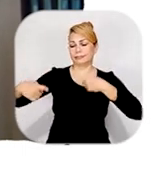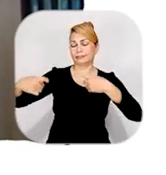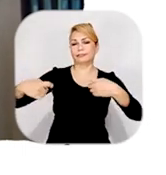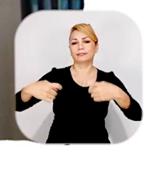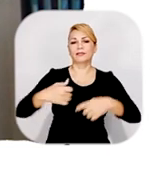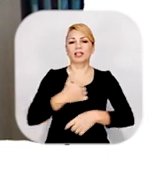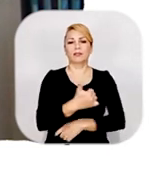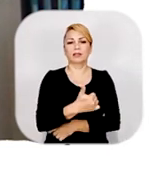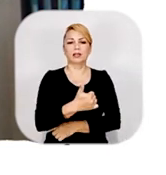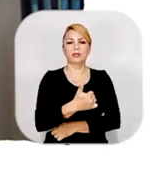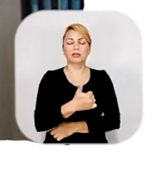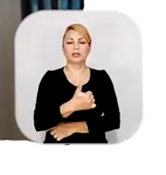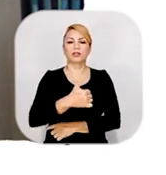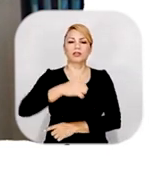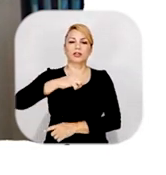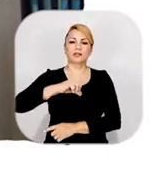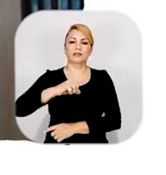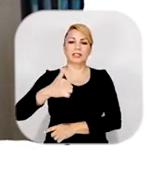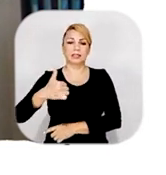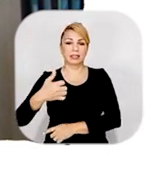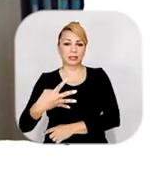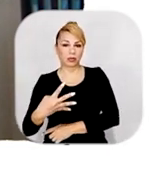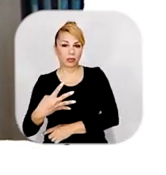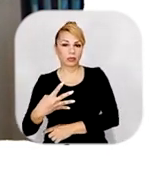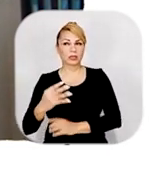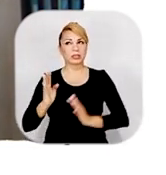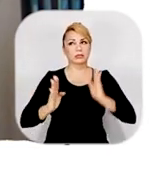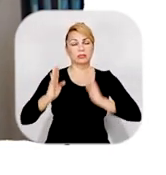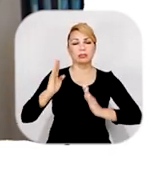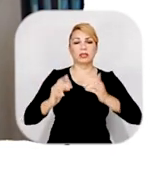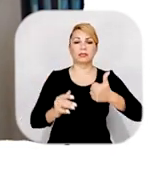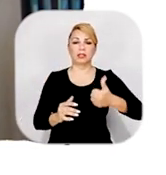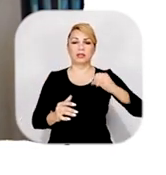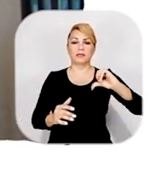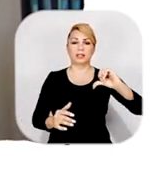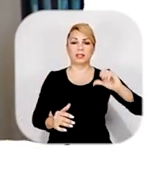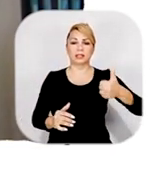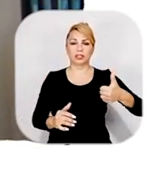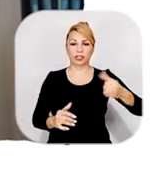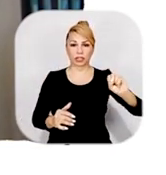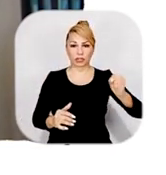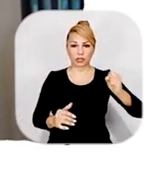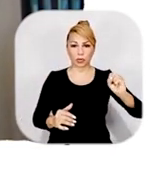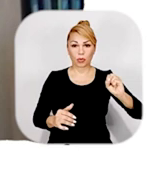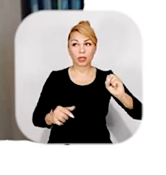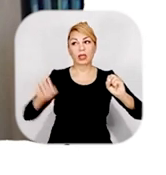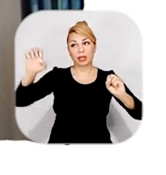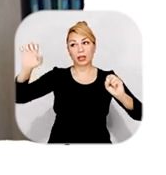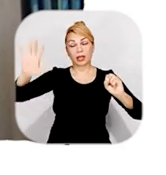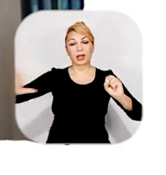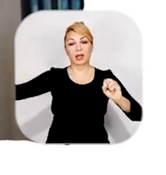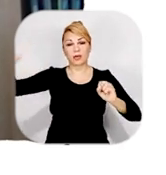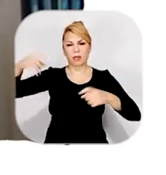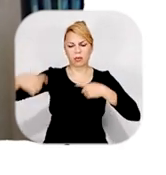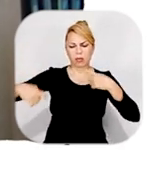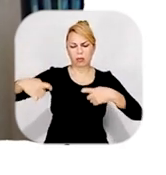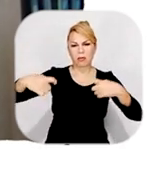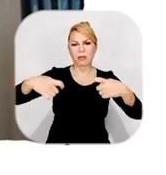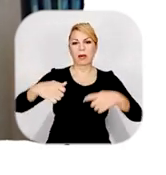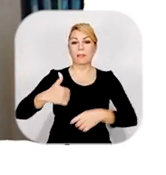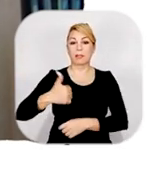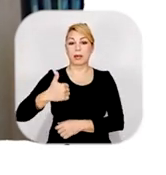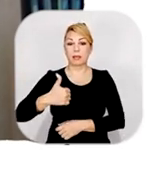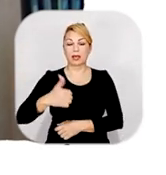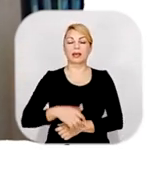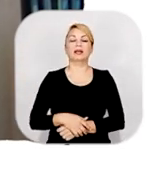entre 14 e 18, né, na Europa. Então, eles estavam num período de muita recessão. E, apesar disso,